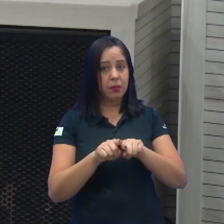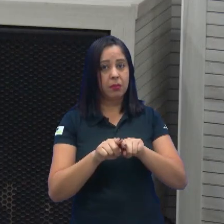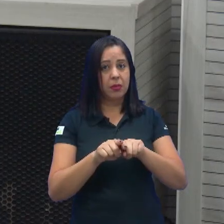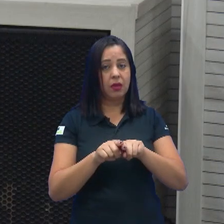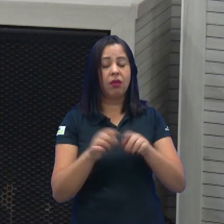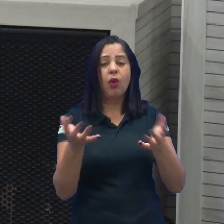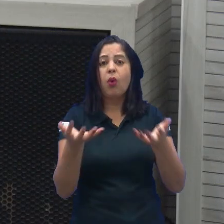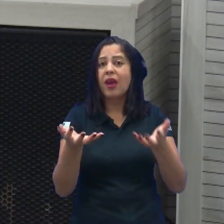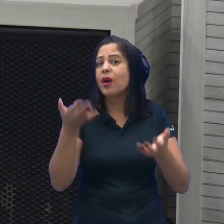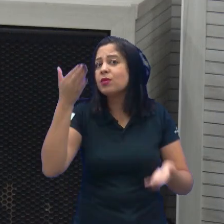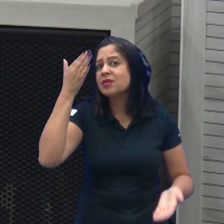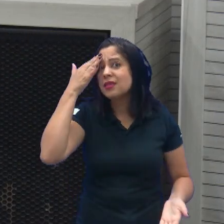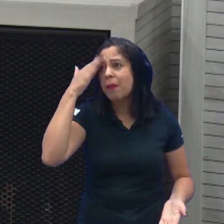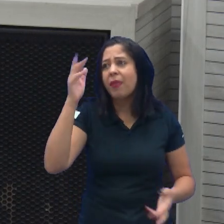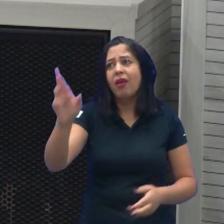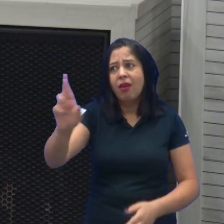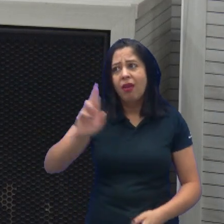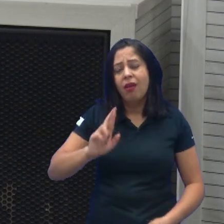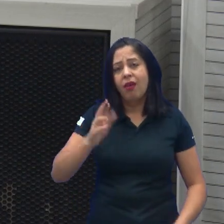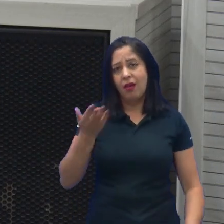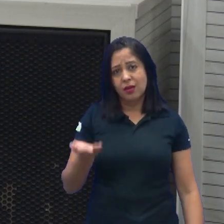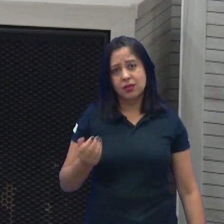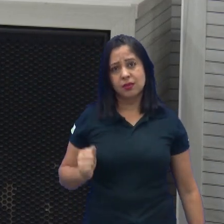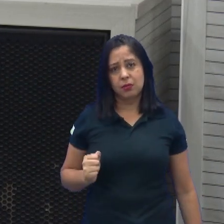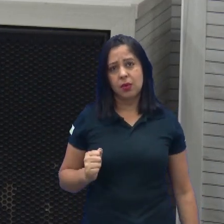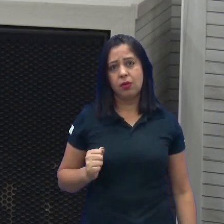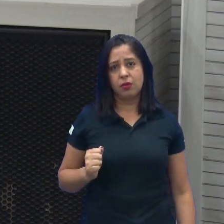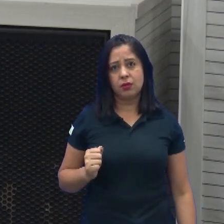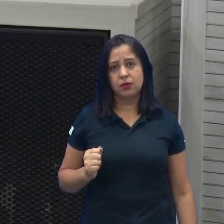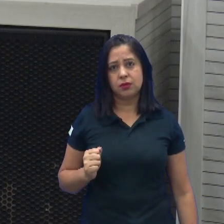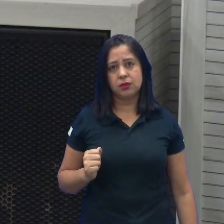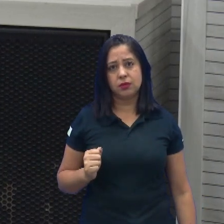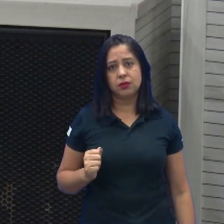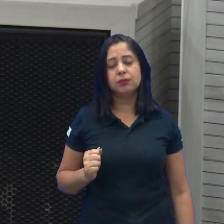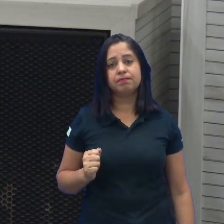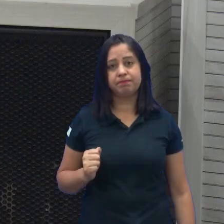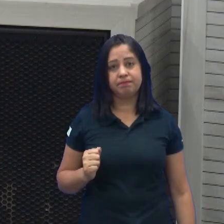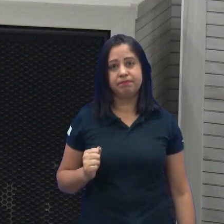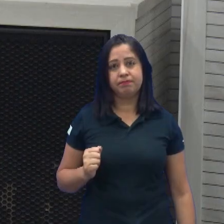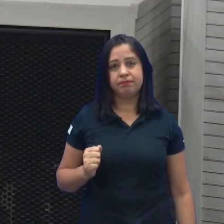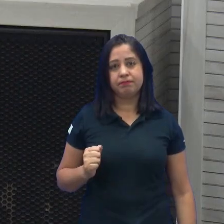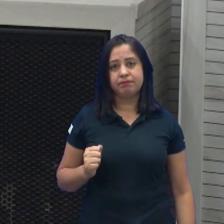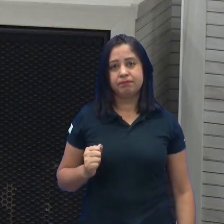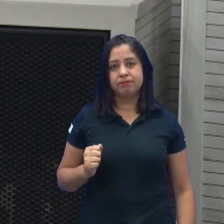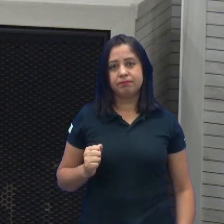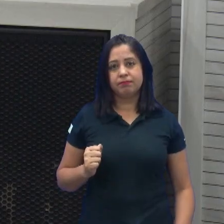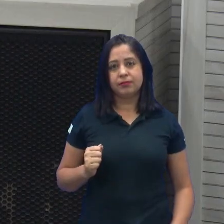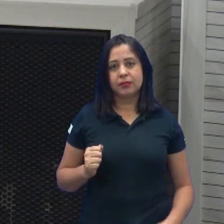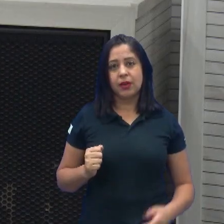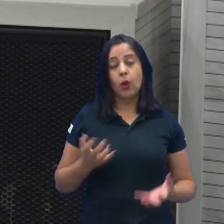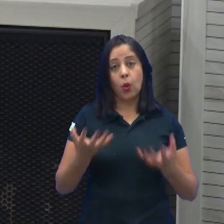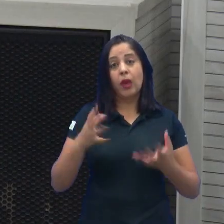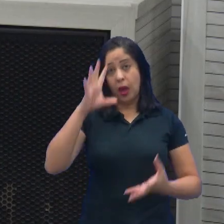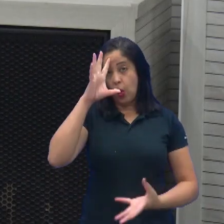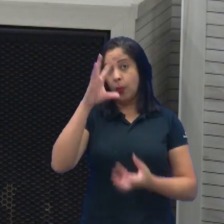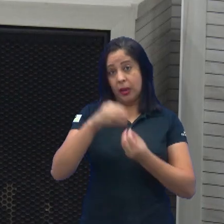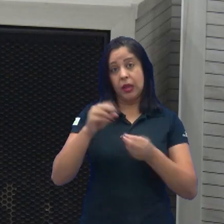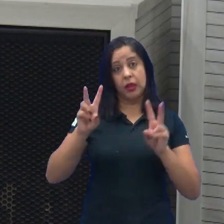gostaria de ter essa resposta aí. Espero que a gente possa ter respondido de alguma maneira essa questão.